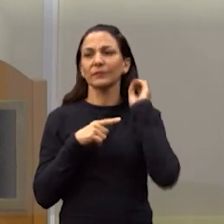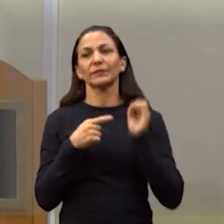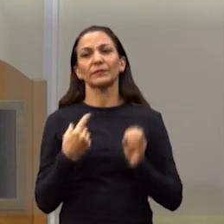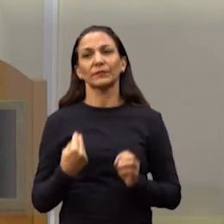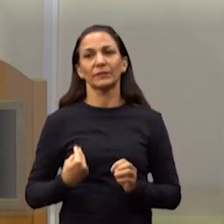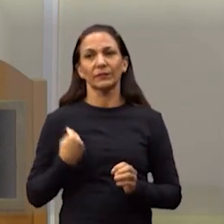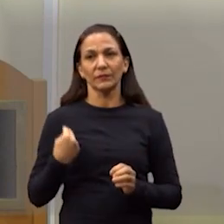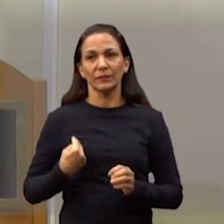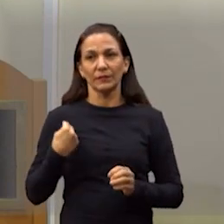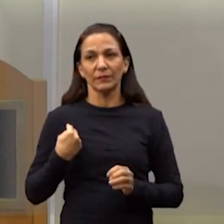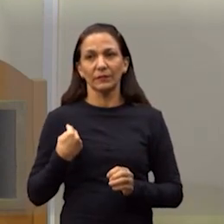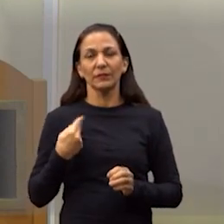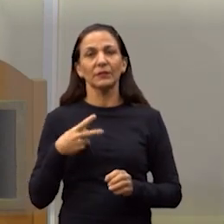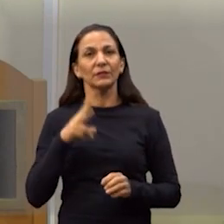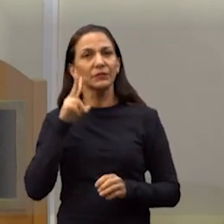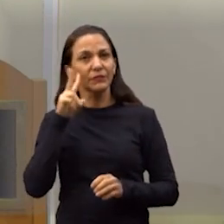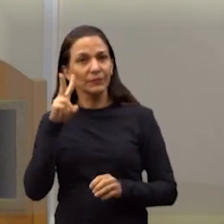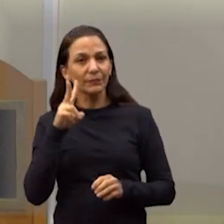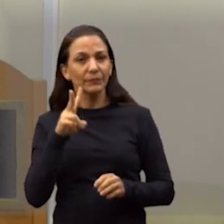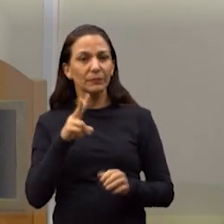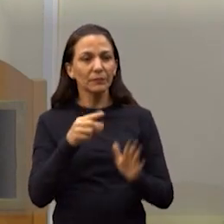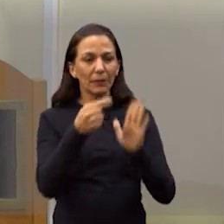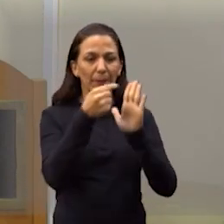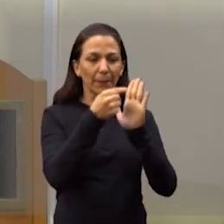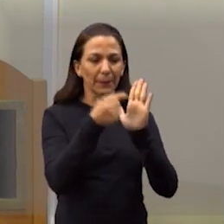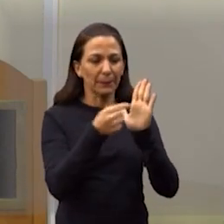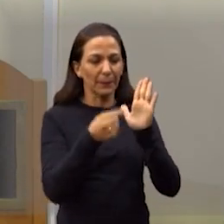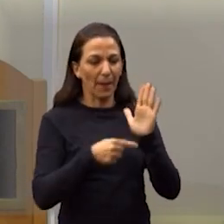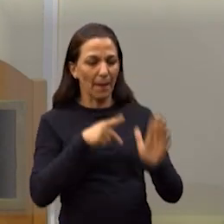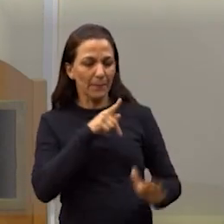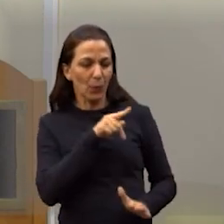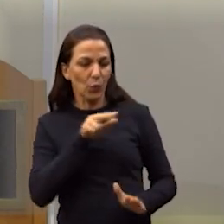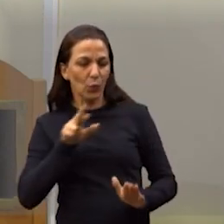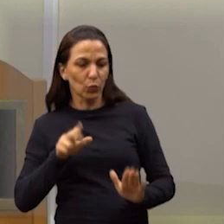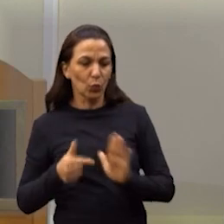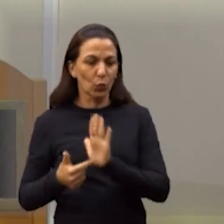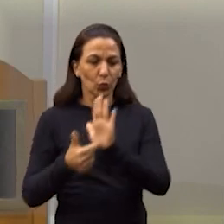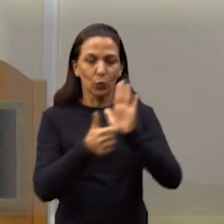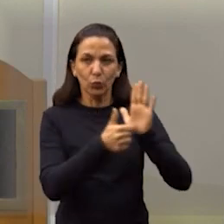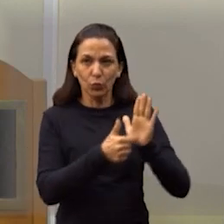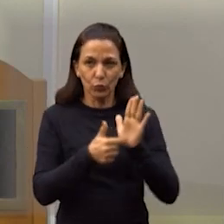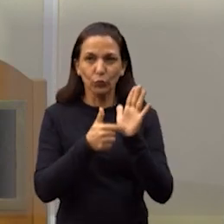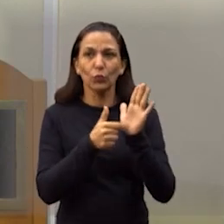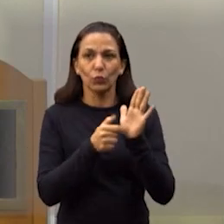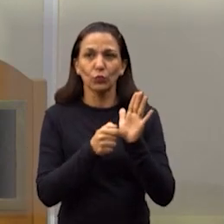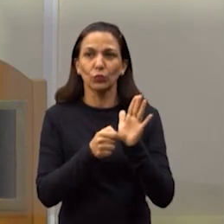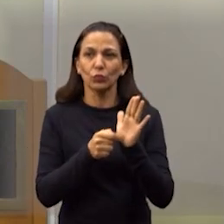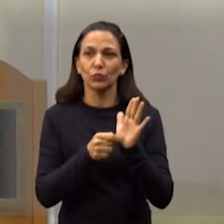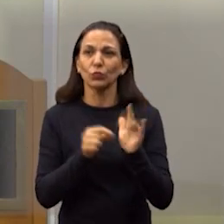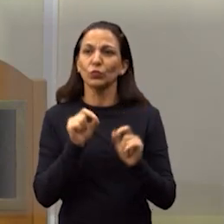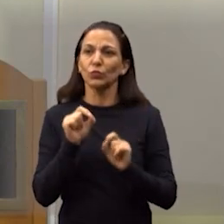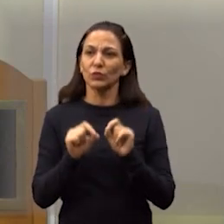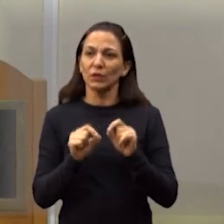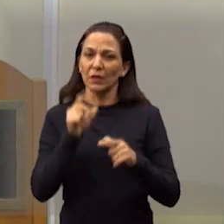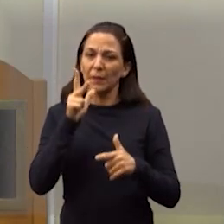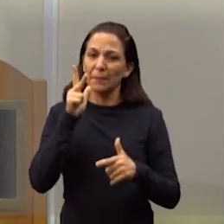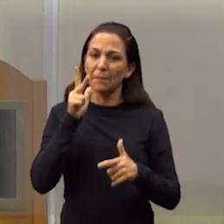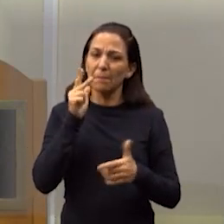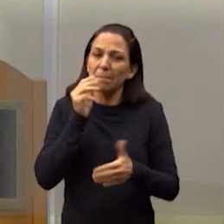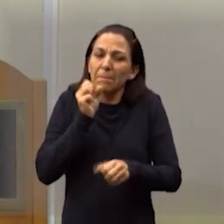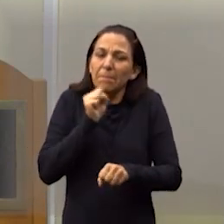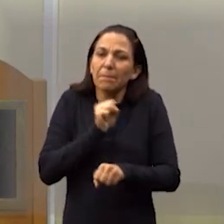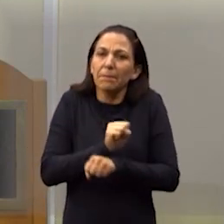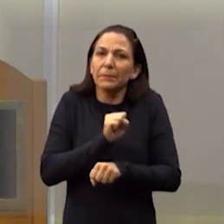os Graves os Graves apontamentos do promotor público Doutor herivelto de Almeida seja interrompida